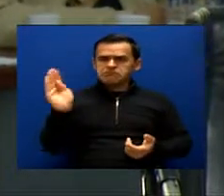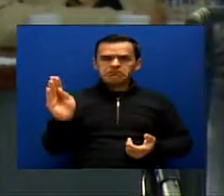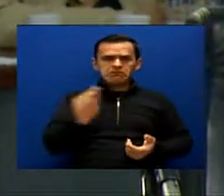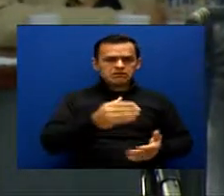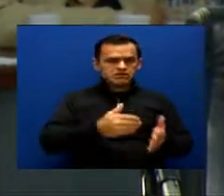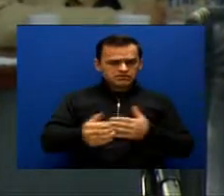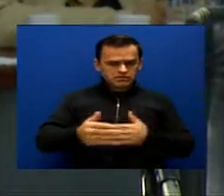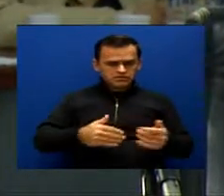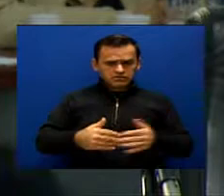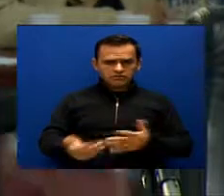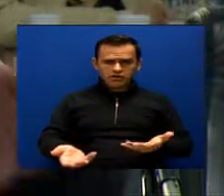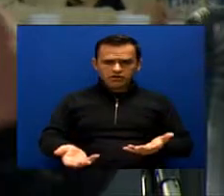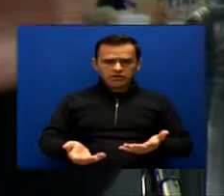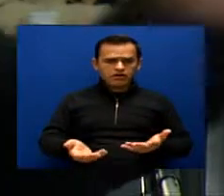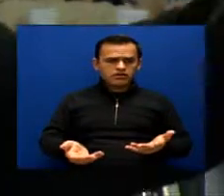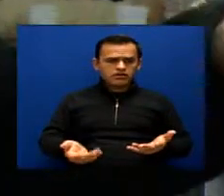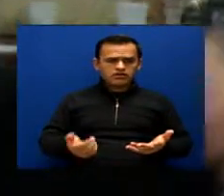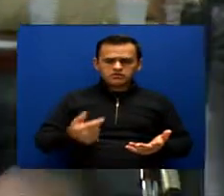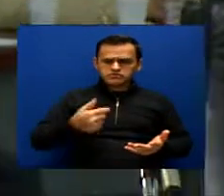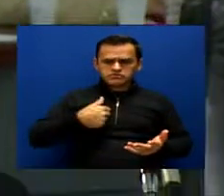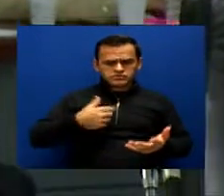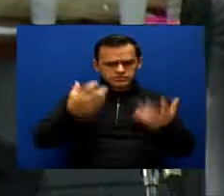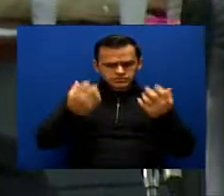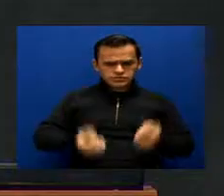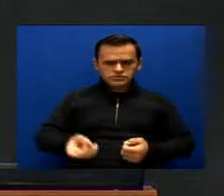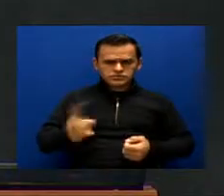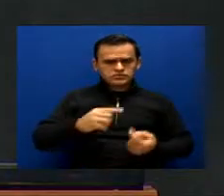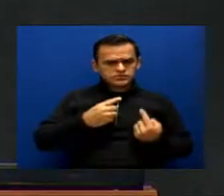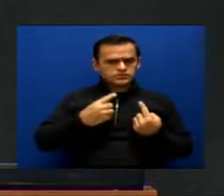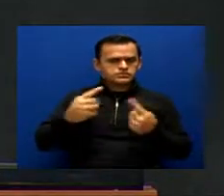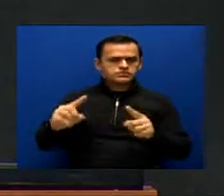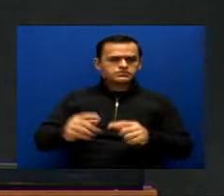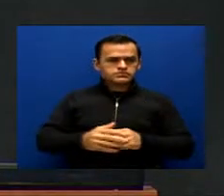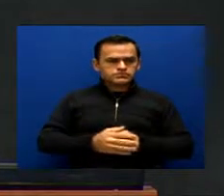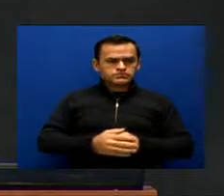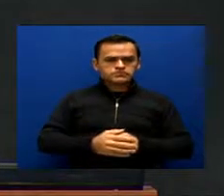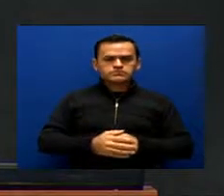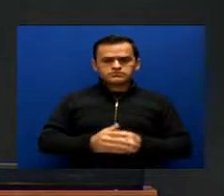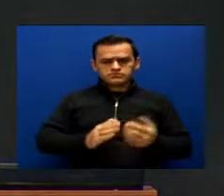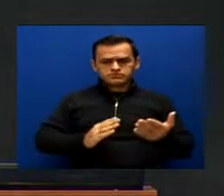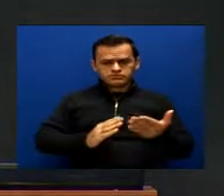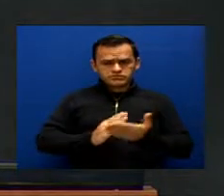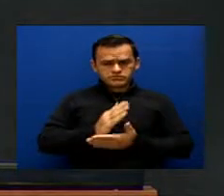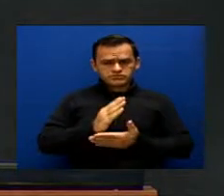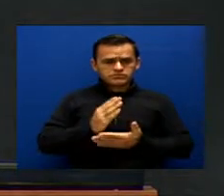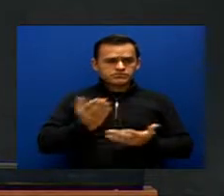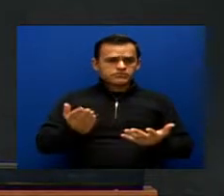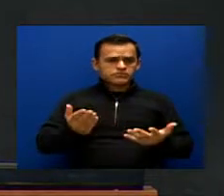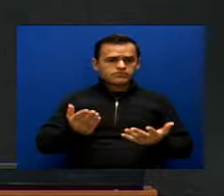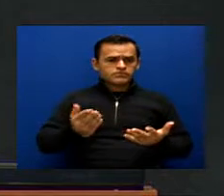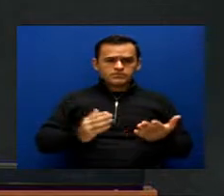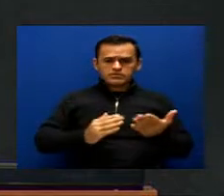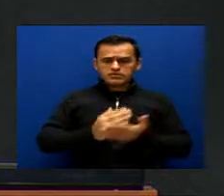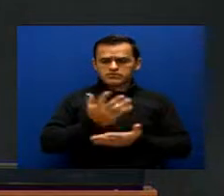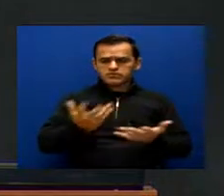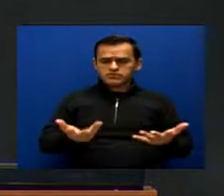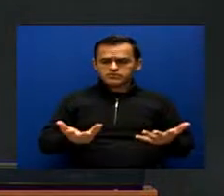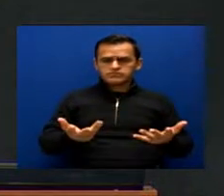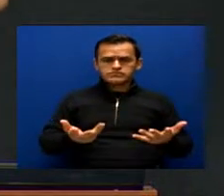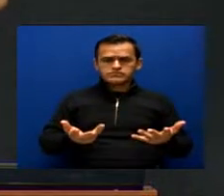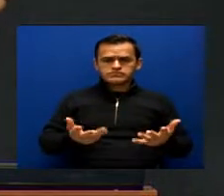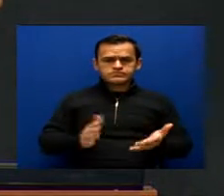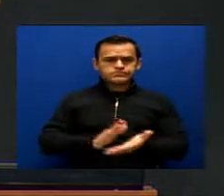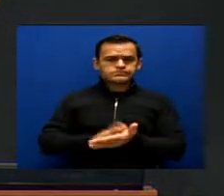mim, é fora de base. Pois eu voto tudo contra daqui para frente. Aprovaram. Aprovaram as homenagens no meio do tempo